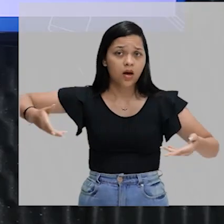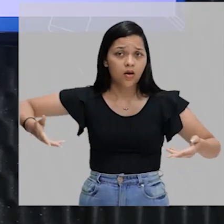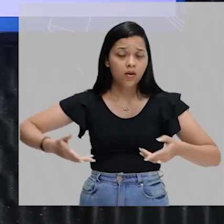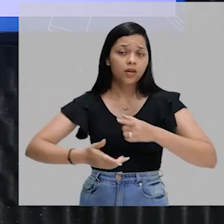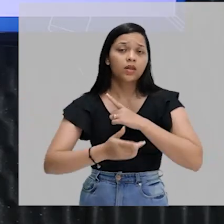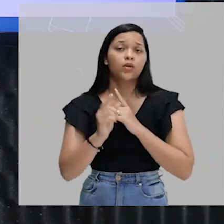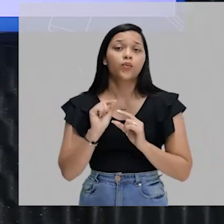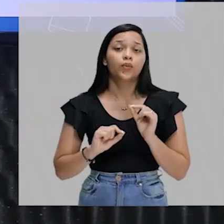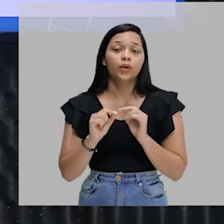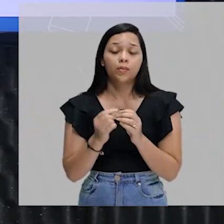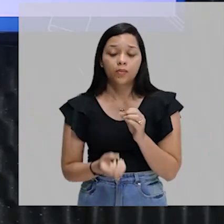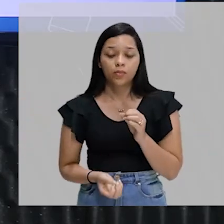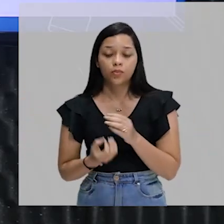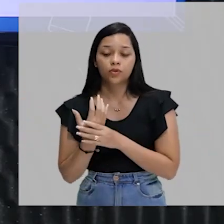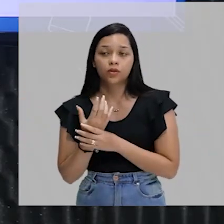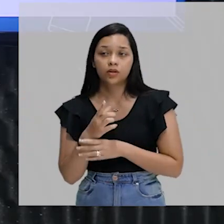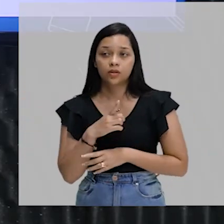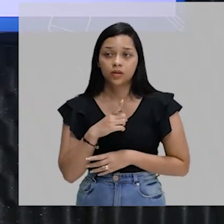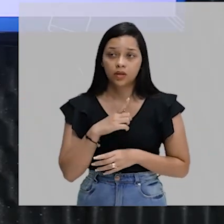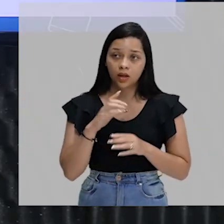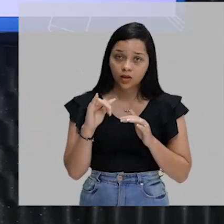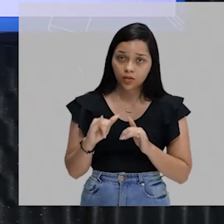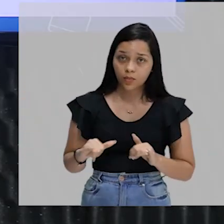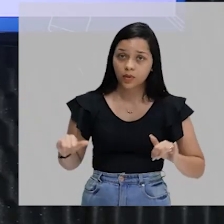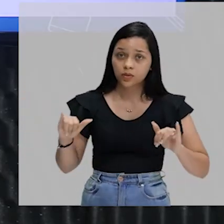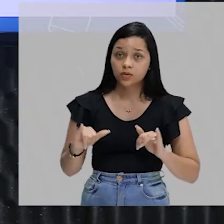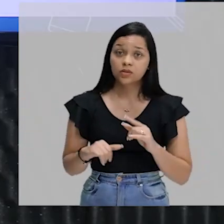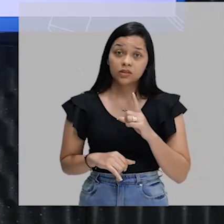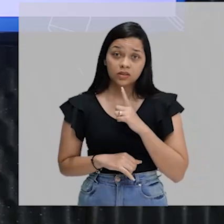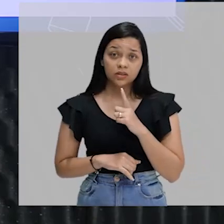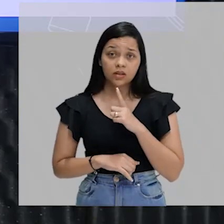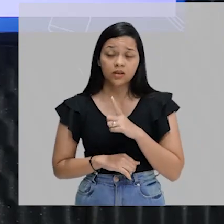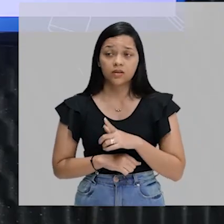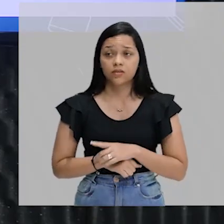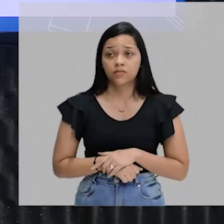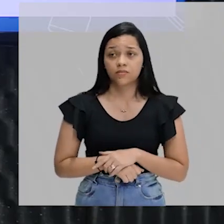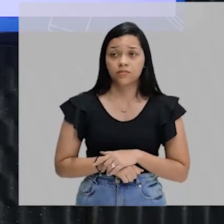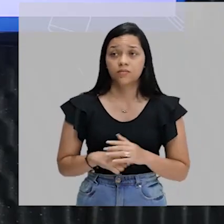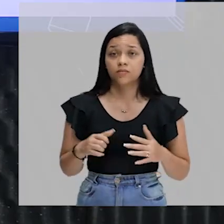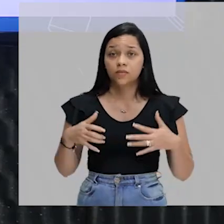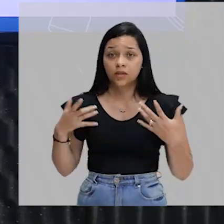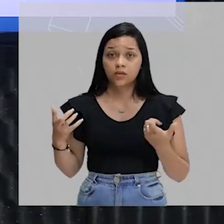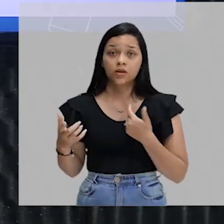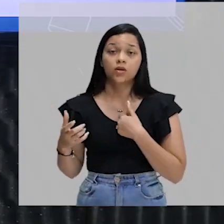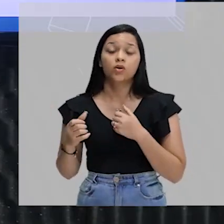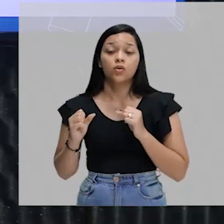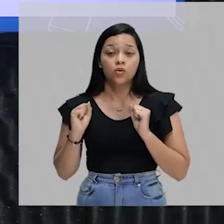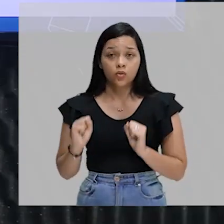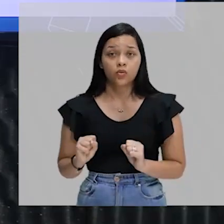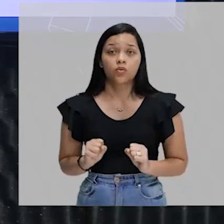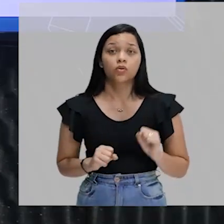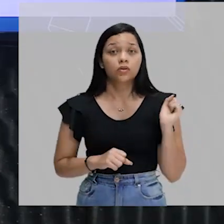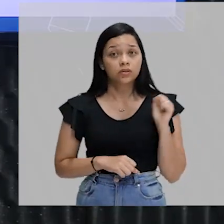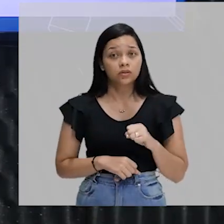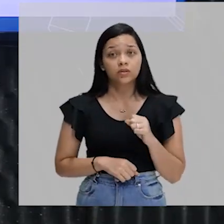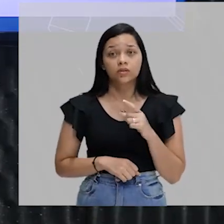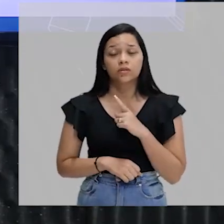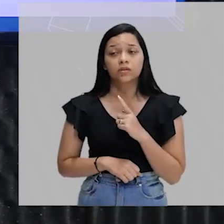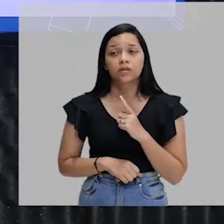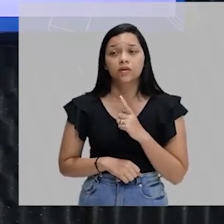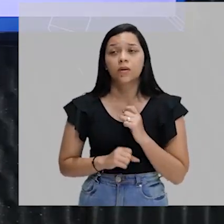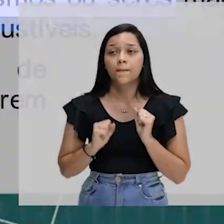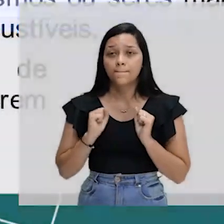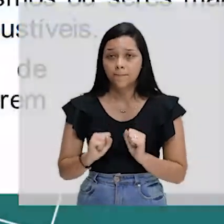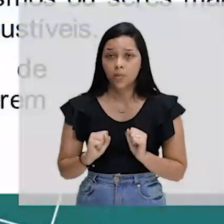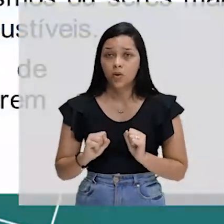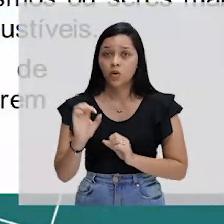vai produzir as informações que tem nesse material genético. Então, assim, eu consigo programar, né? Eu